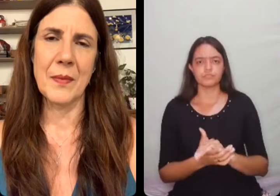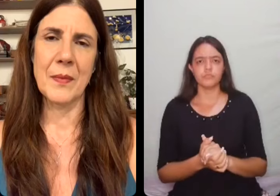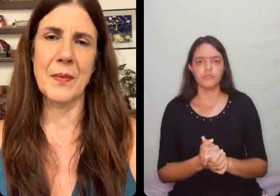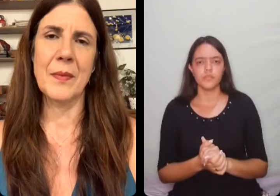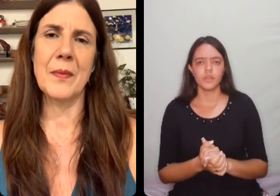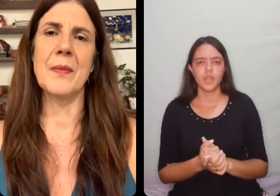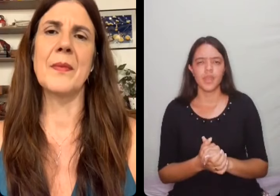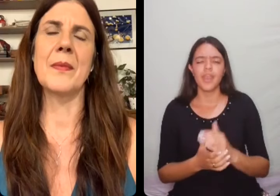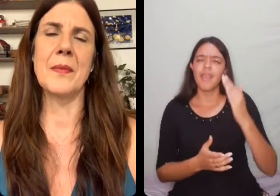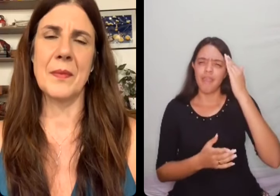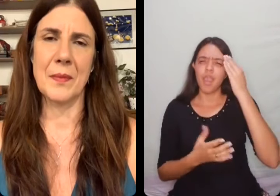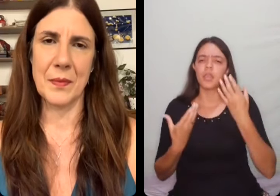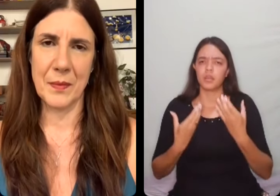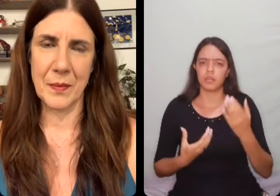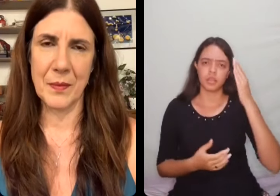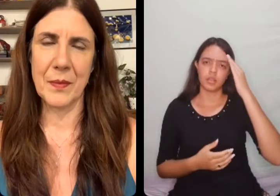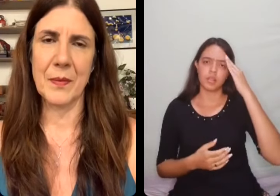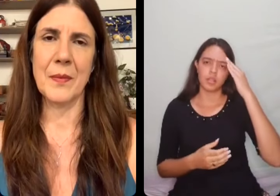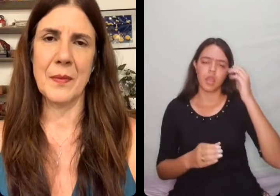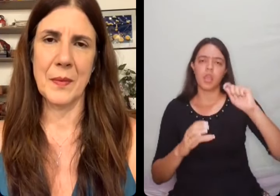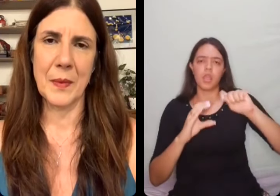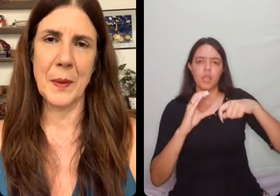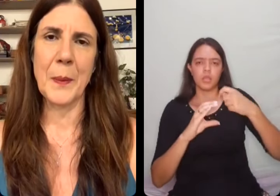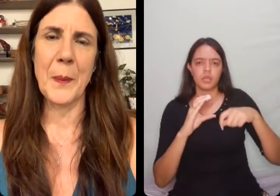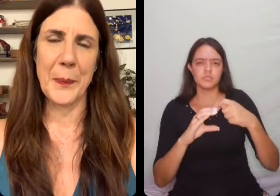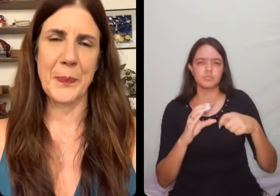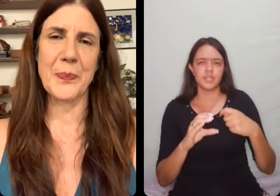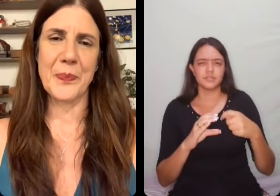vídeo, né? Não pensando no presencial, de fato.